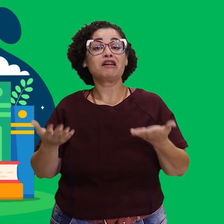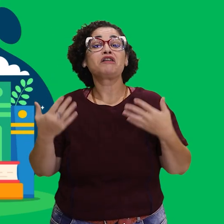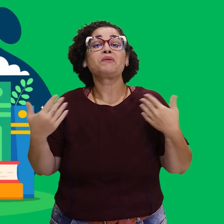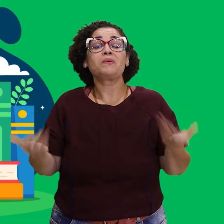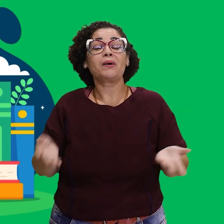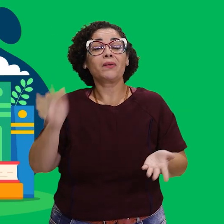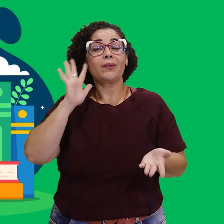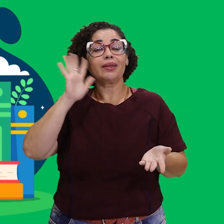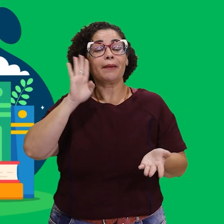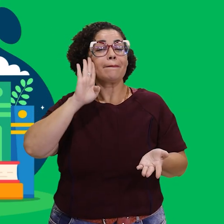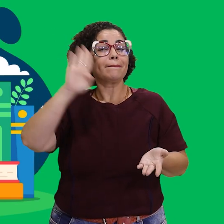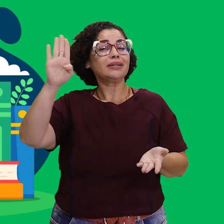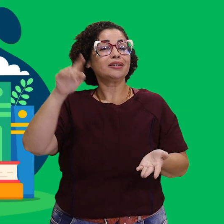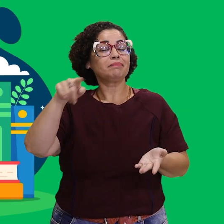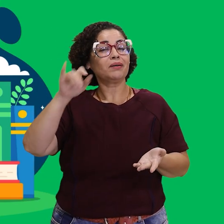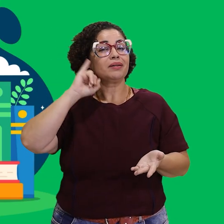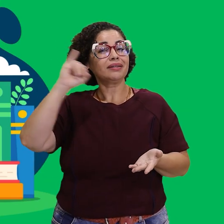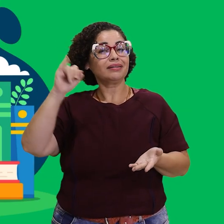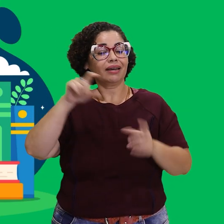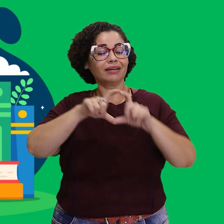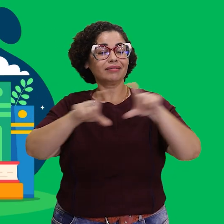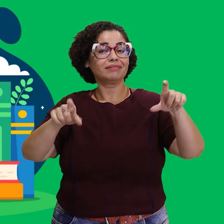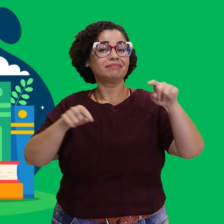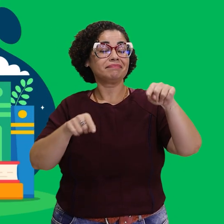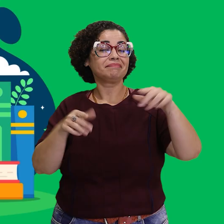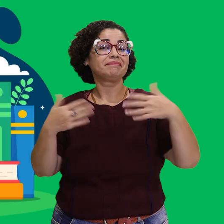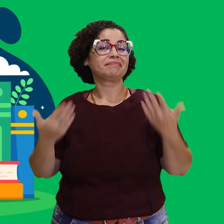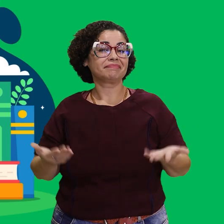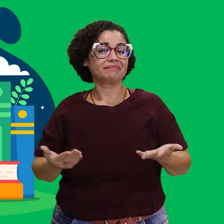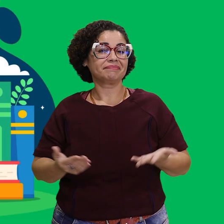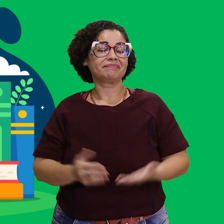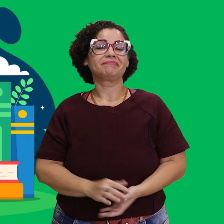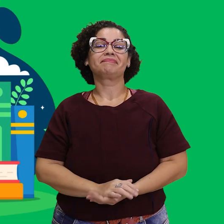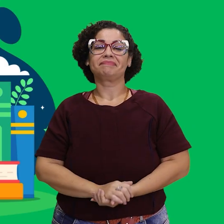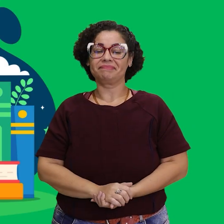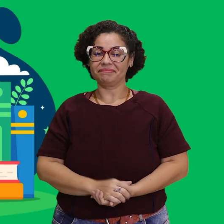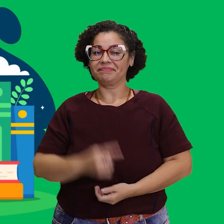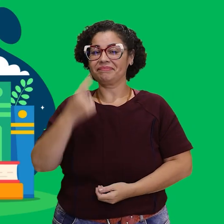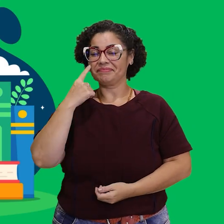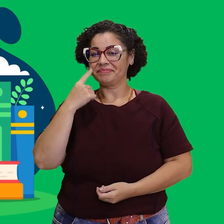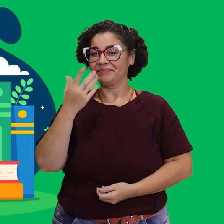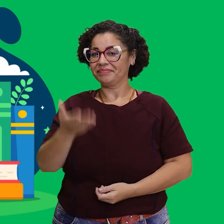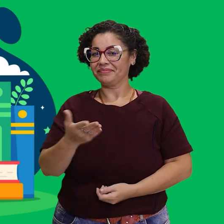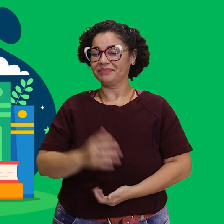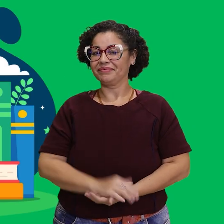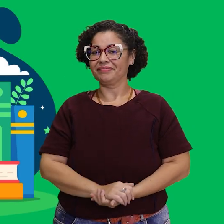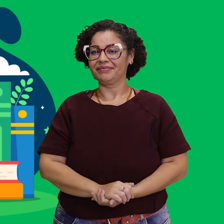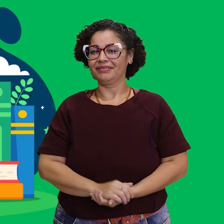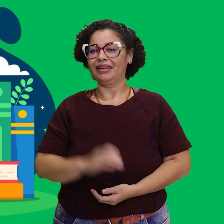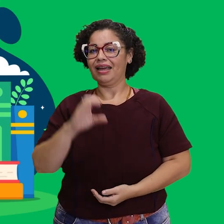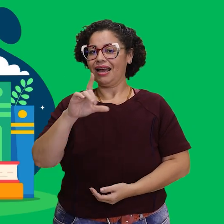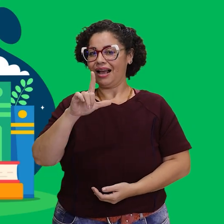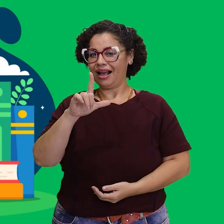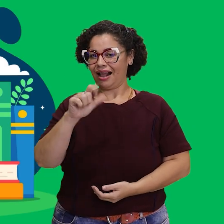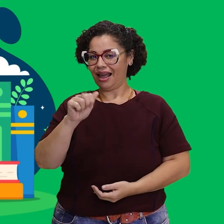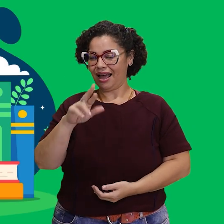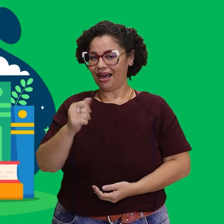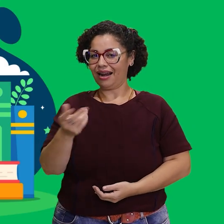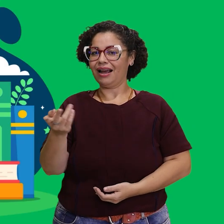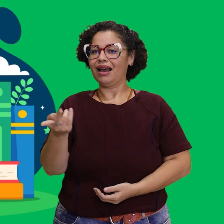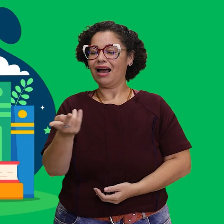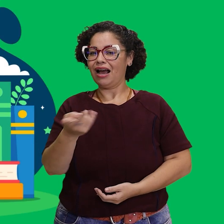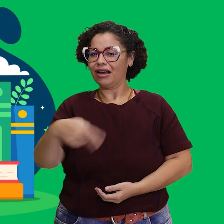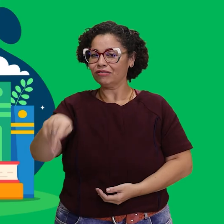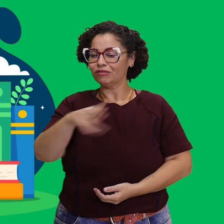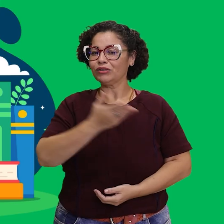ideia principal desse parágrafo? Vamos ver? Olha aí. Clara e seus amigos gostam